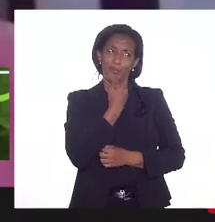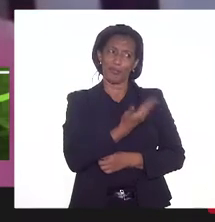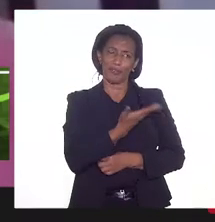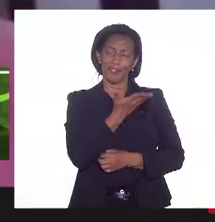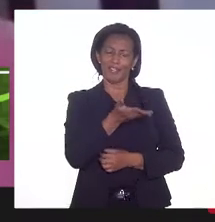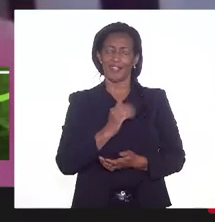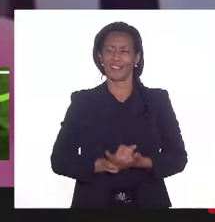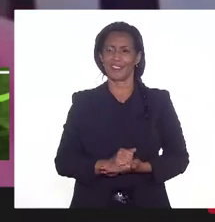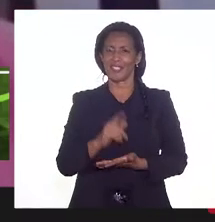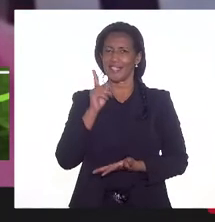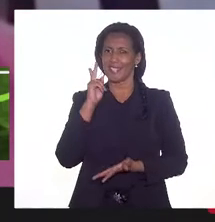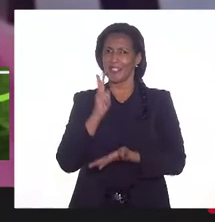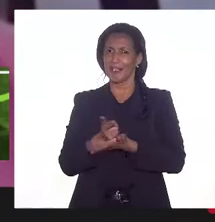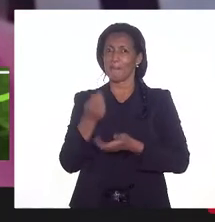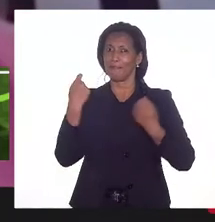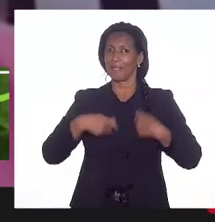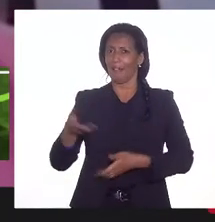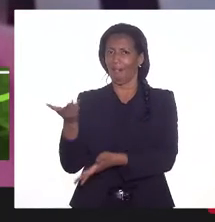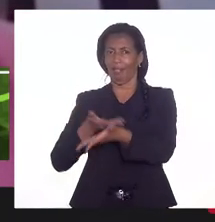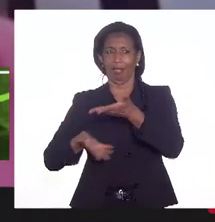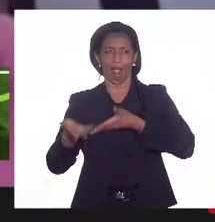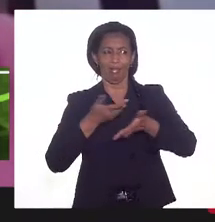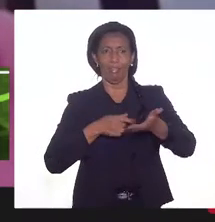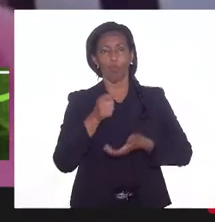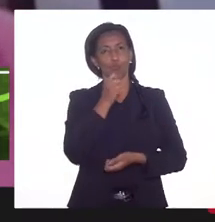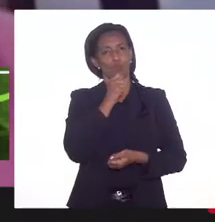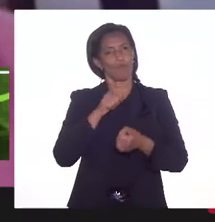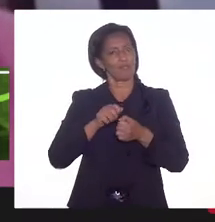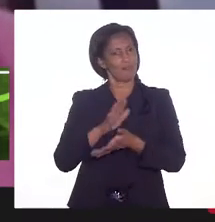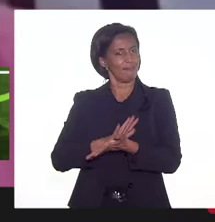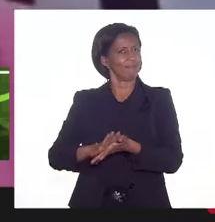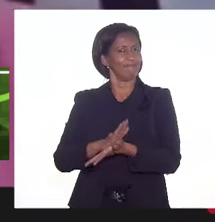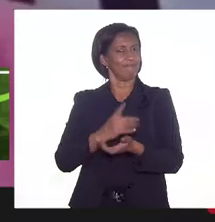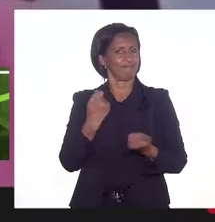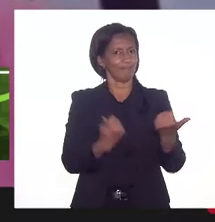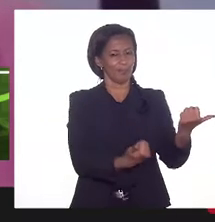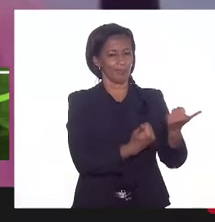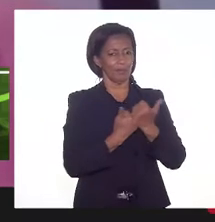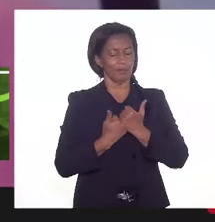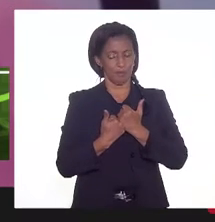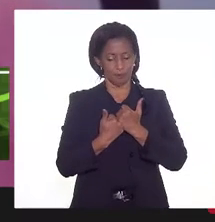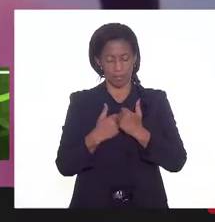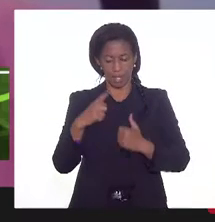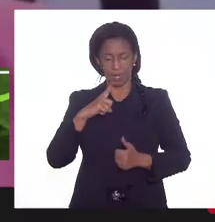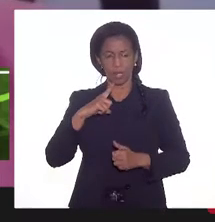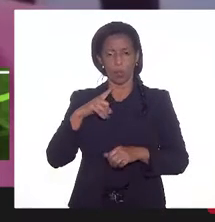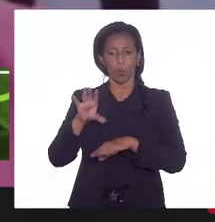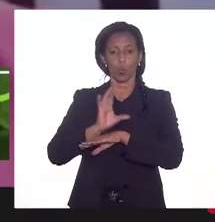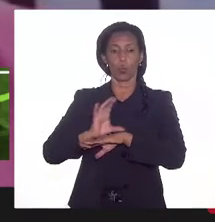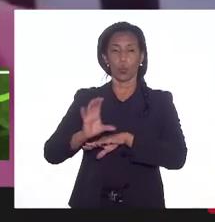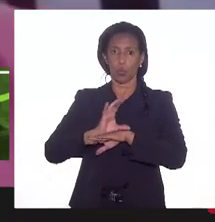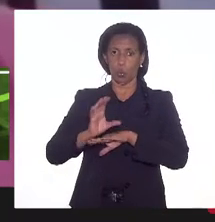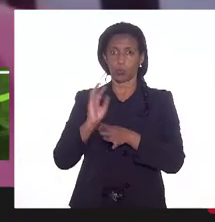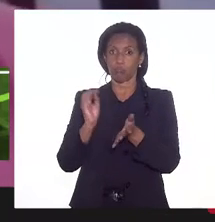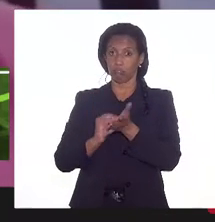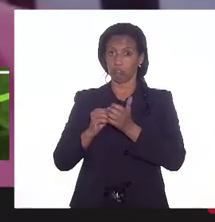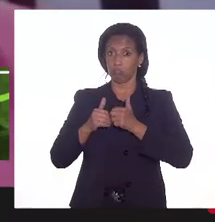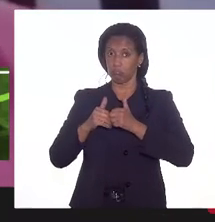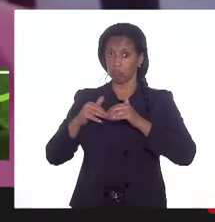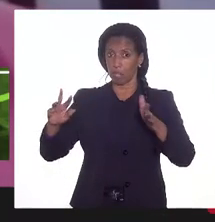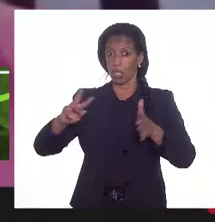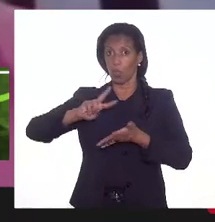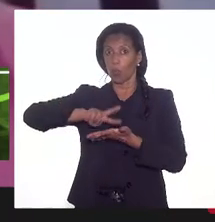que sem parceria a gente hoje não faz nada mas eu queria montar aqui eu montei um curso que ainda não demos início de